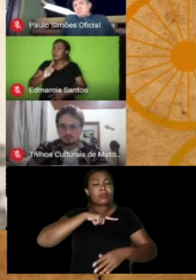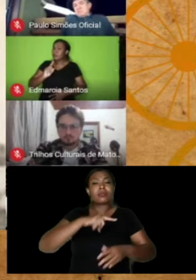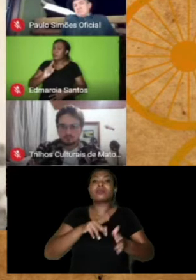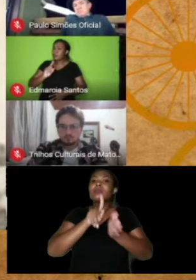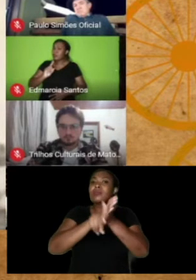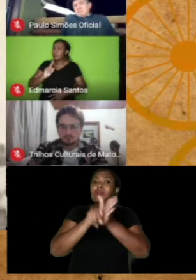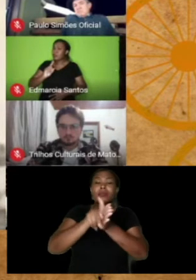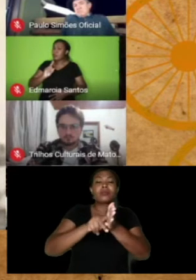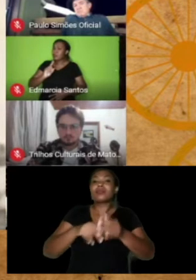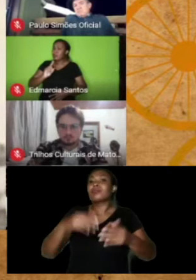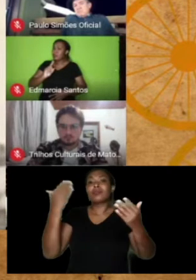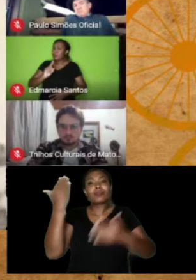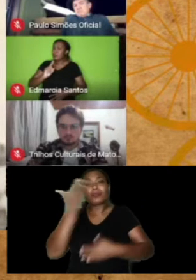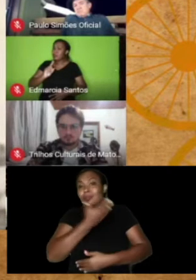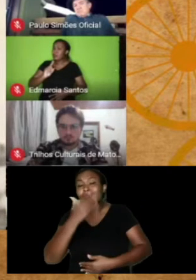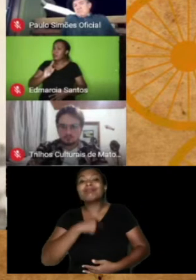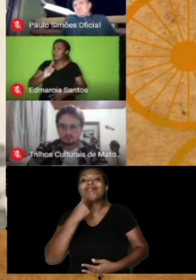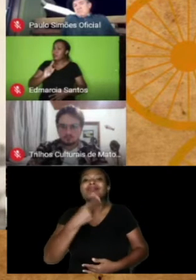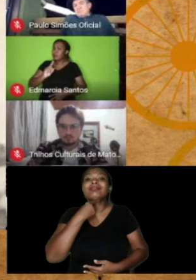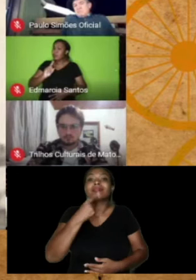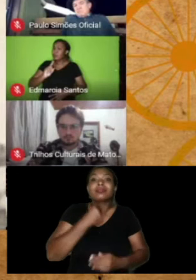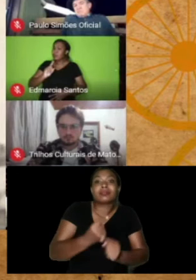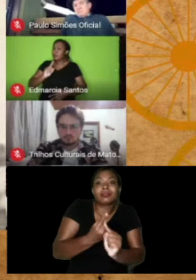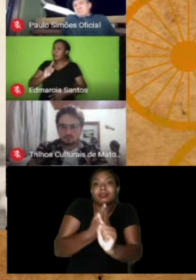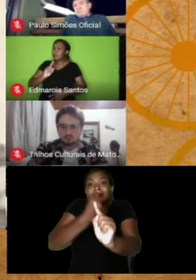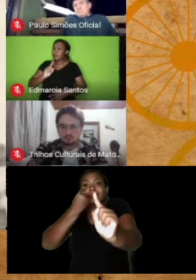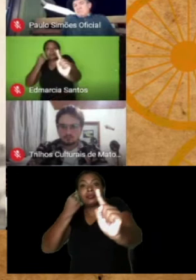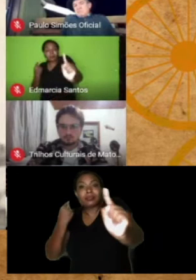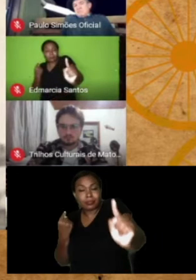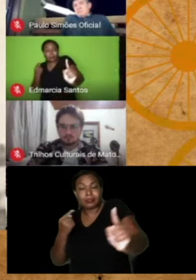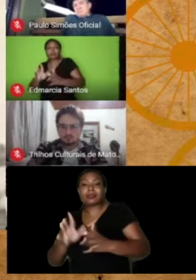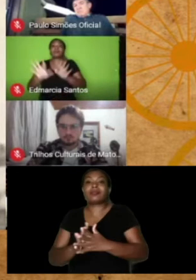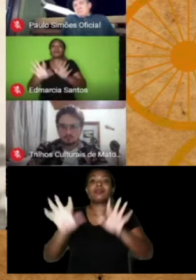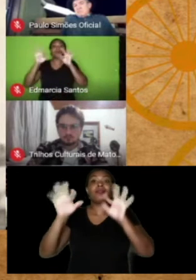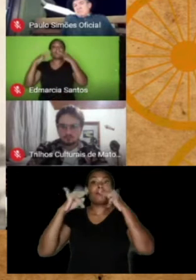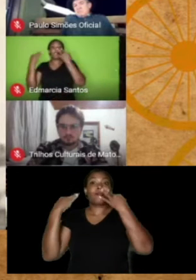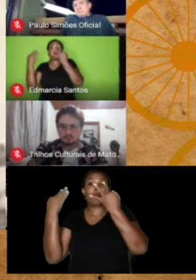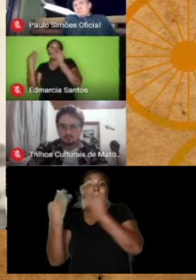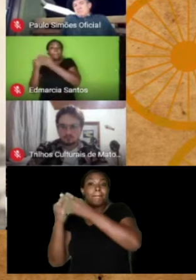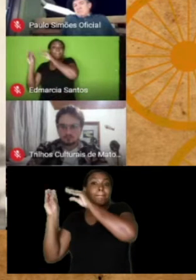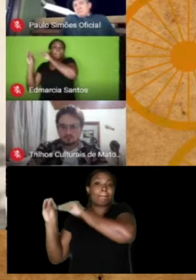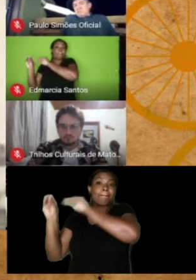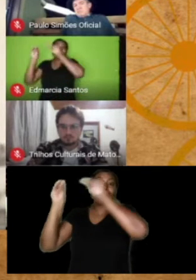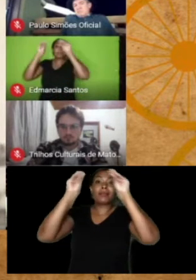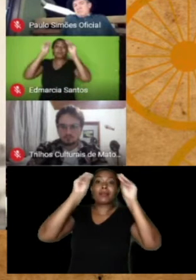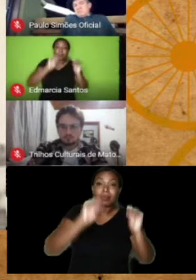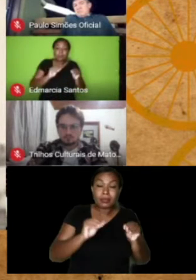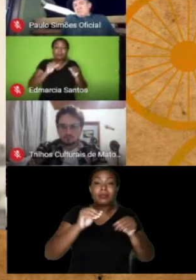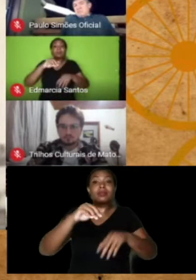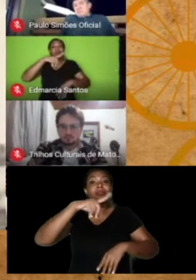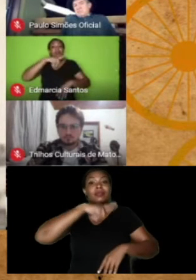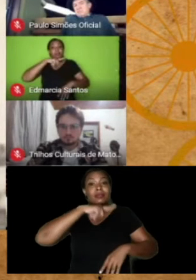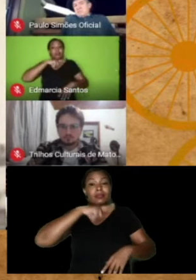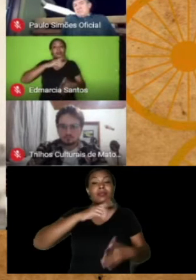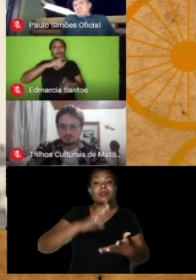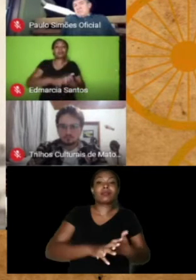abraçou famílias, né, que se deslocaram, que vieram em determinado momento e que fizeram